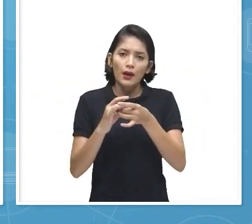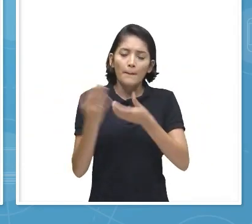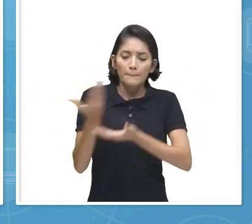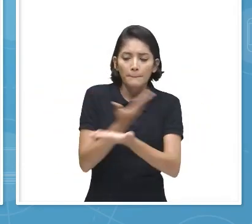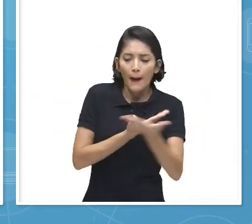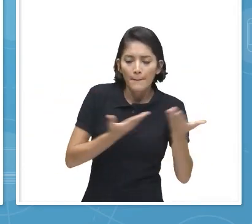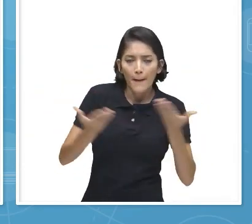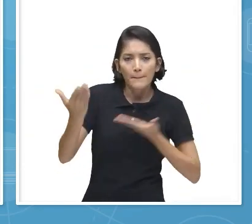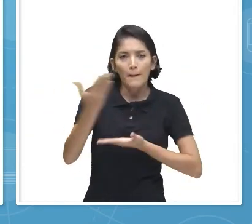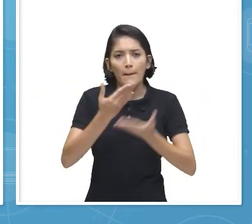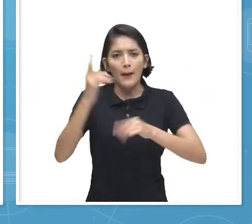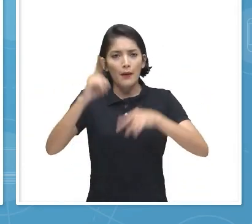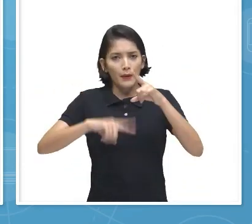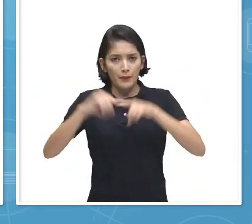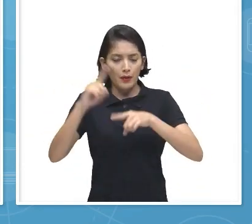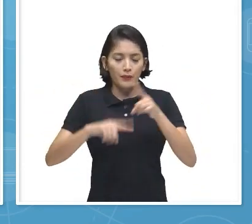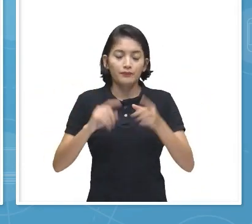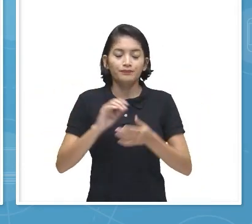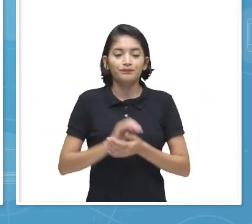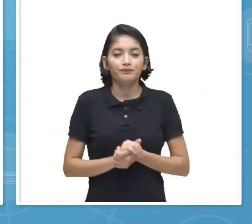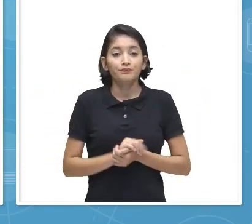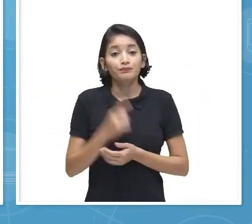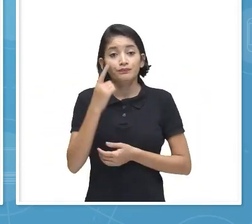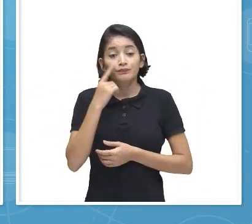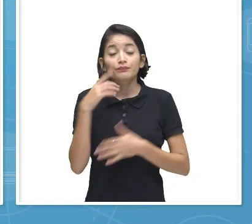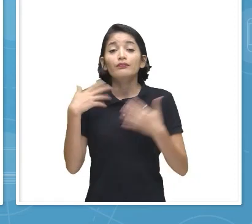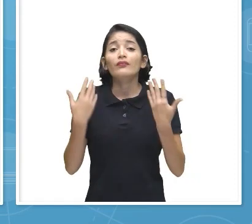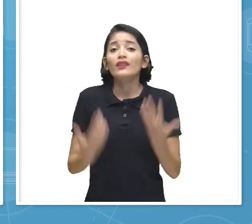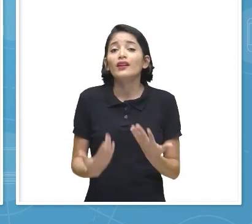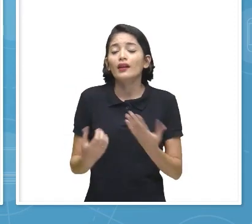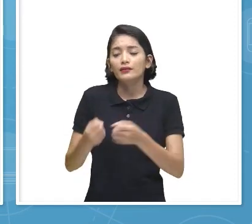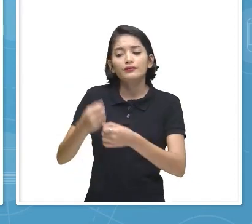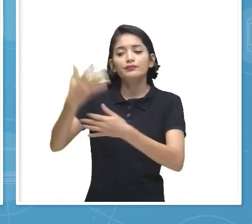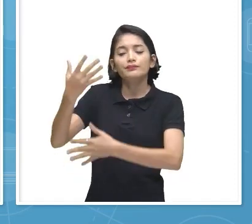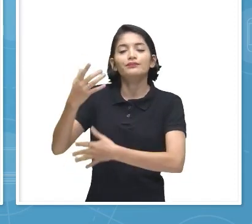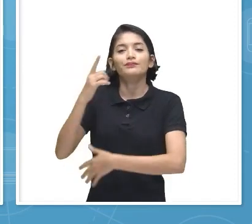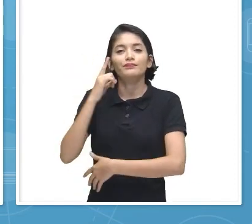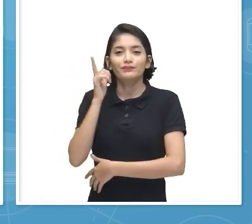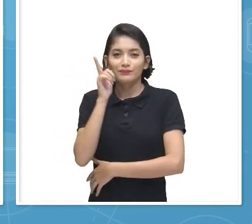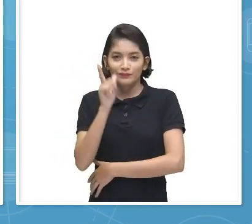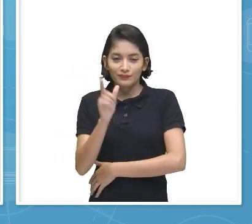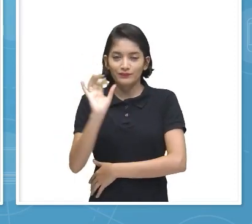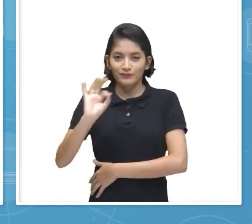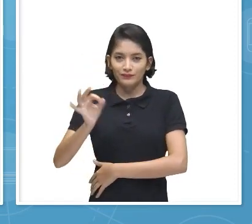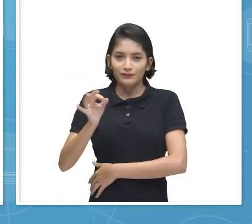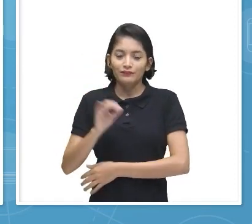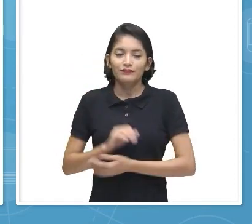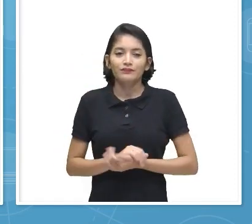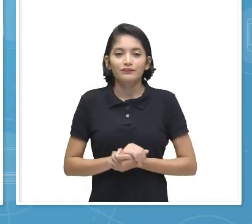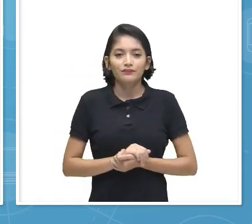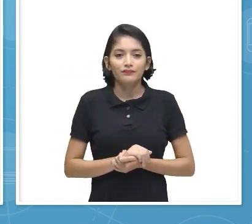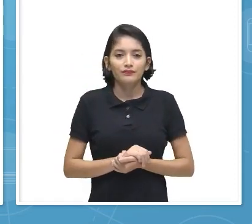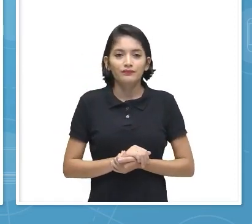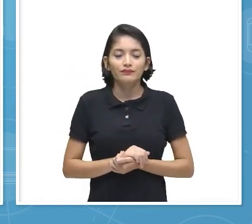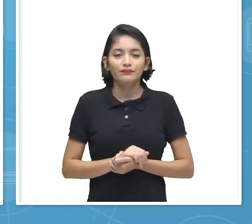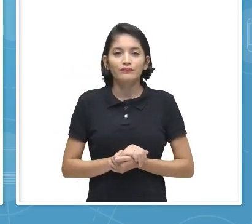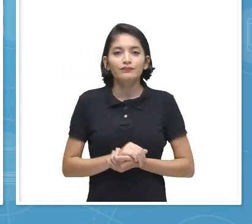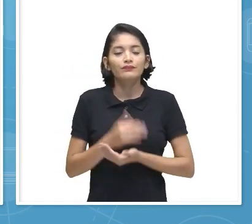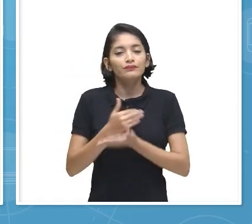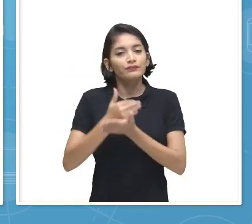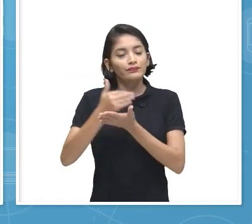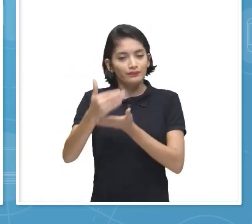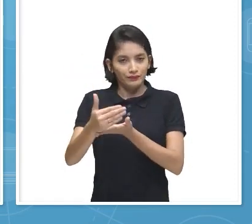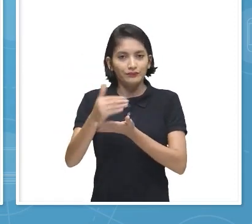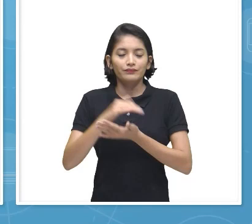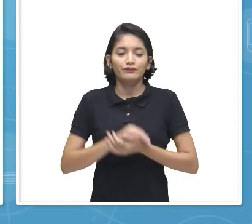suas mercadorias ao outro. Vamos verificar então no chat quem conseguiu acertar as respostas. A resposta. Então a gente começa